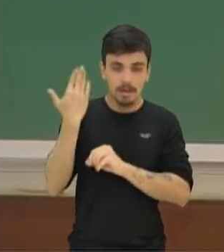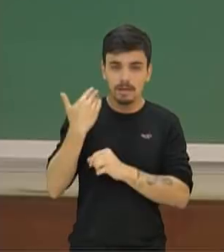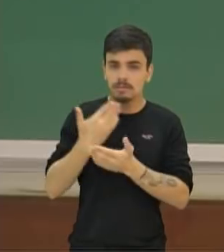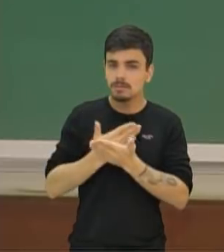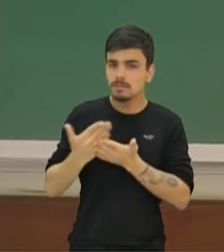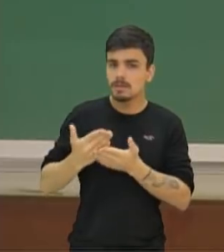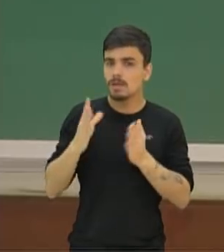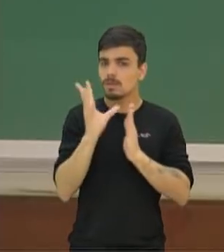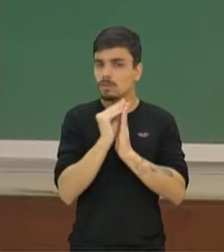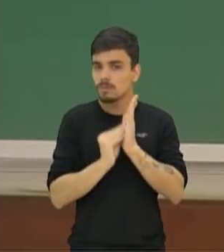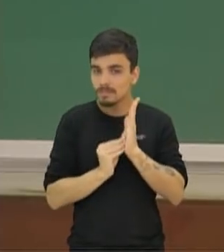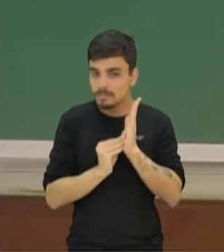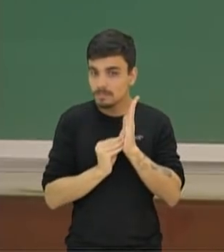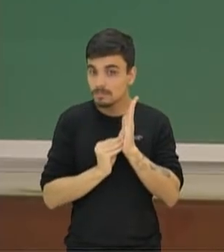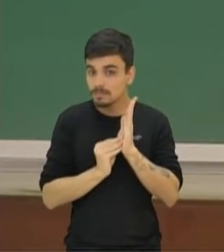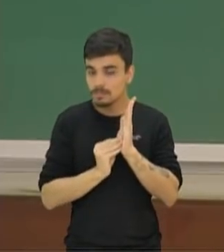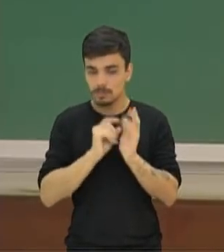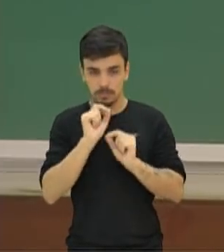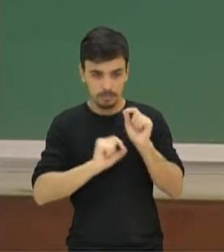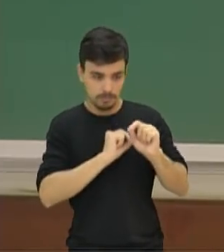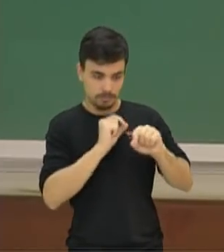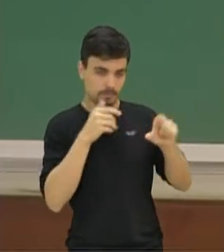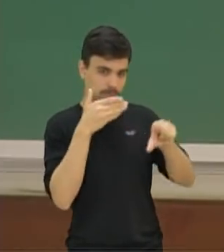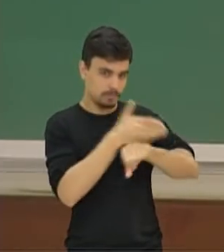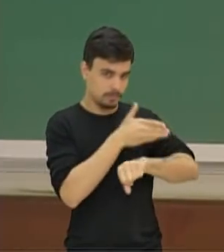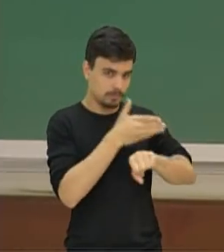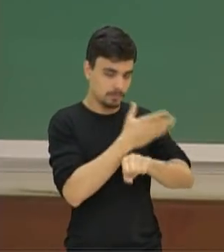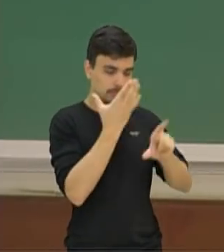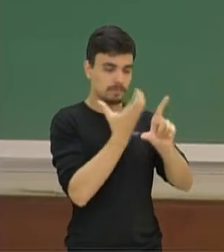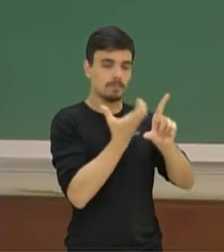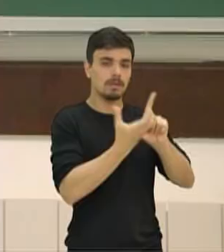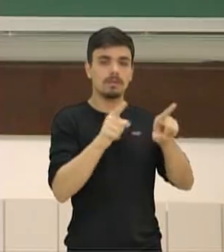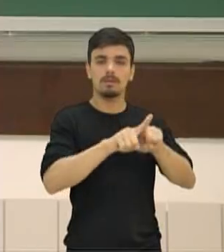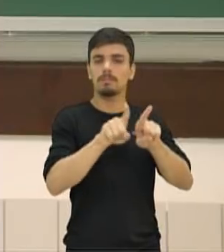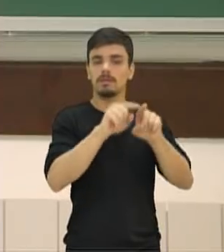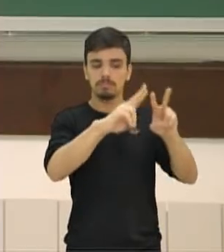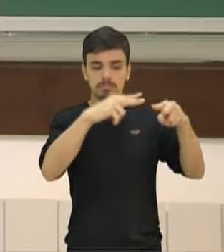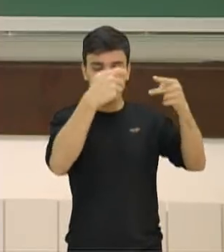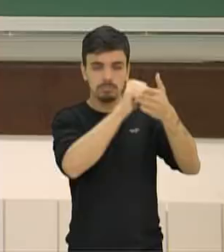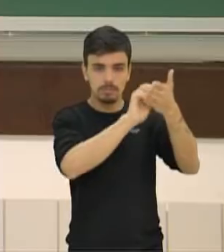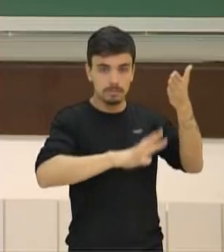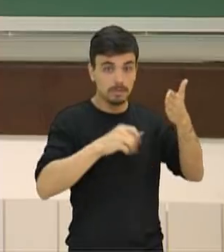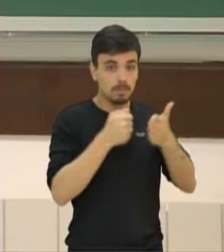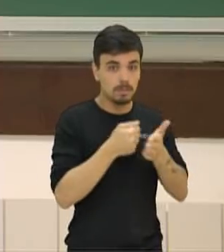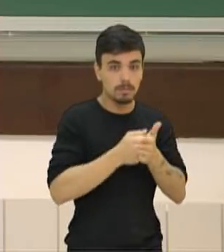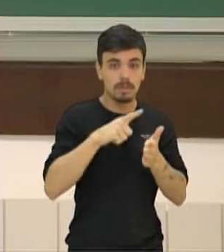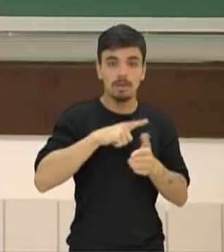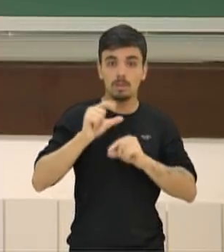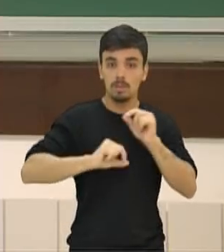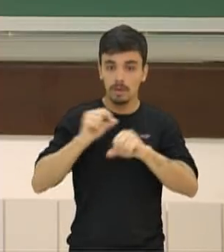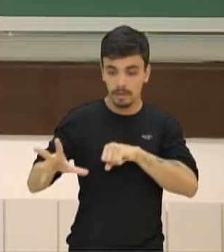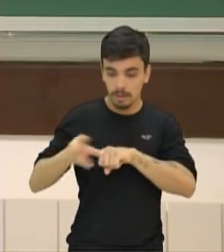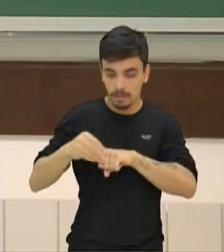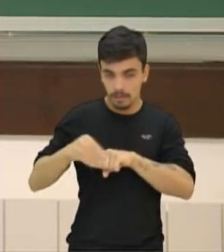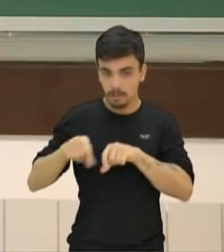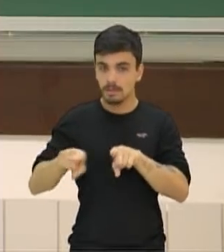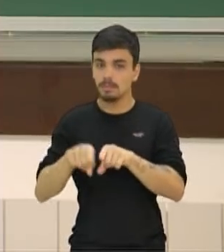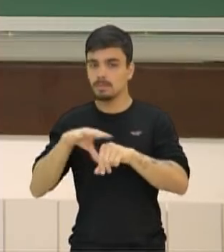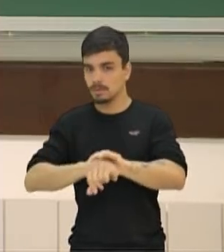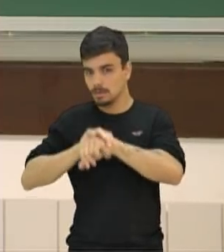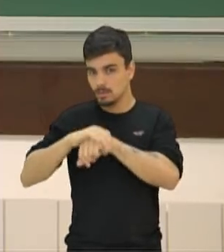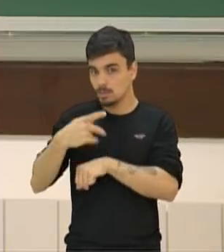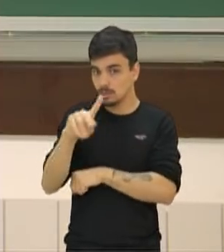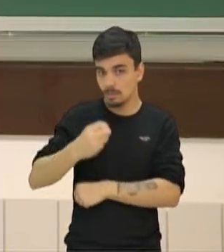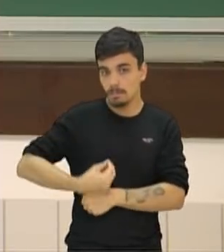começar o conteúdo? Do Classroom, né? As atividades obrigatórias que valem conhecimento, né? E também